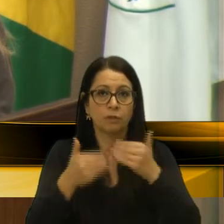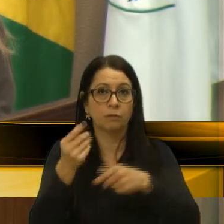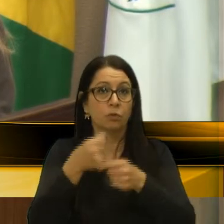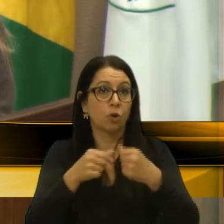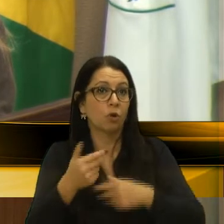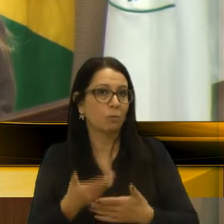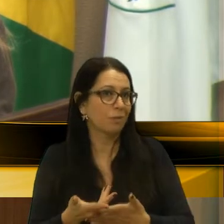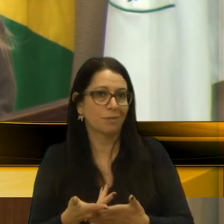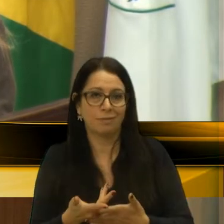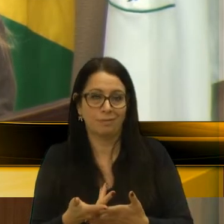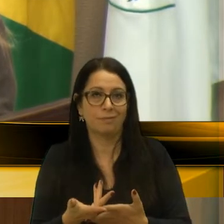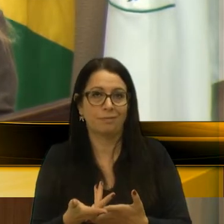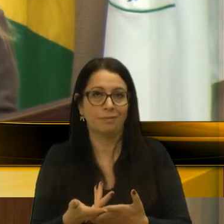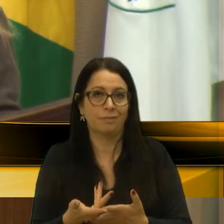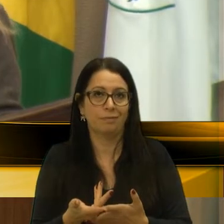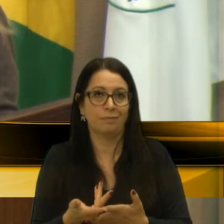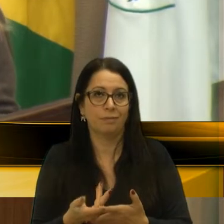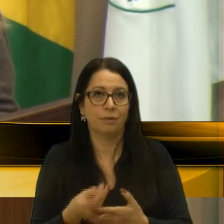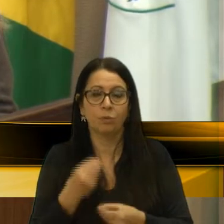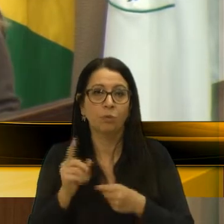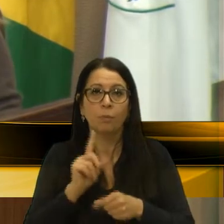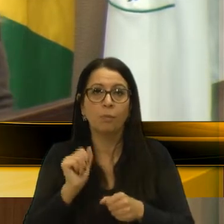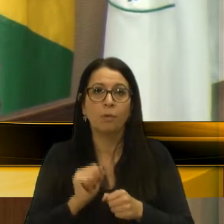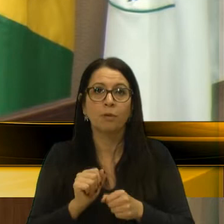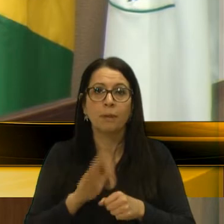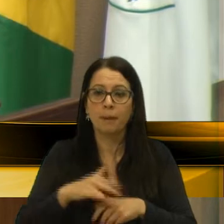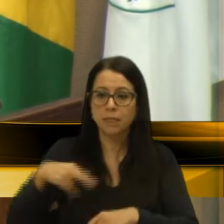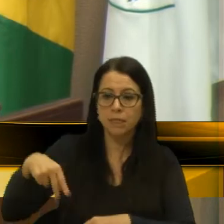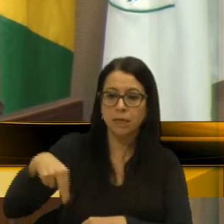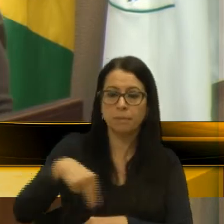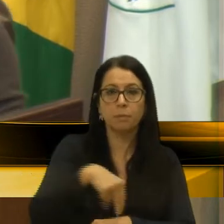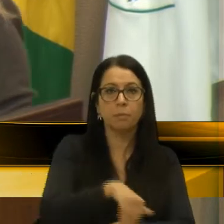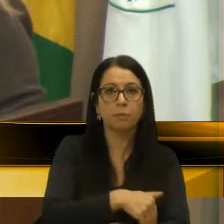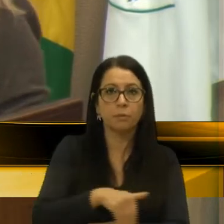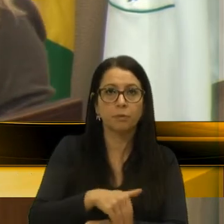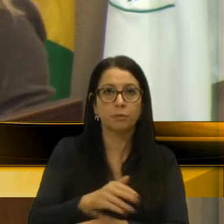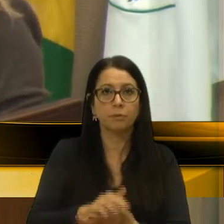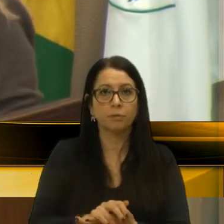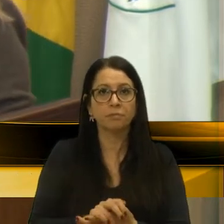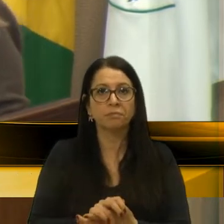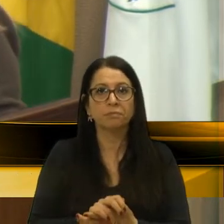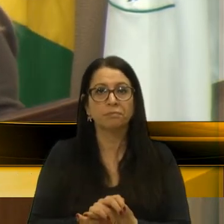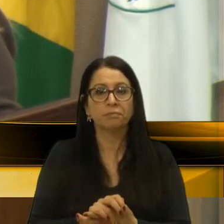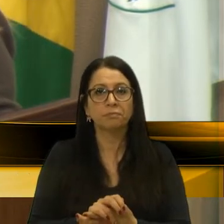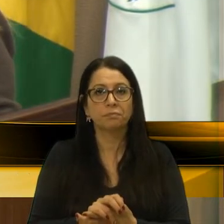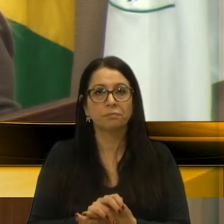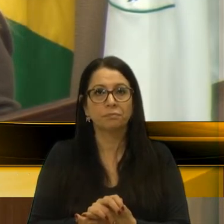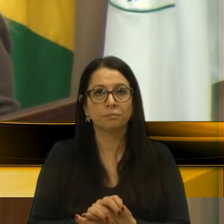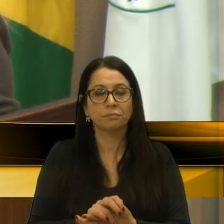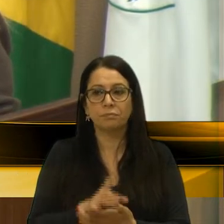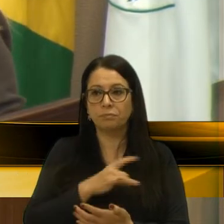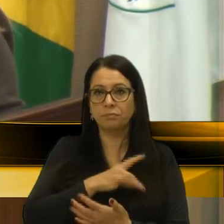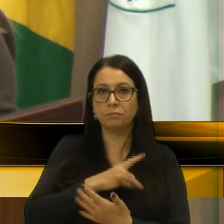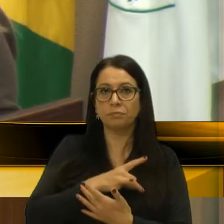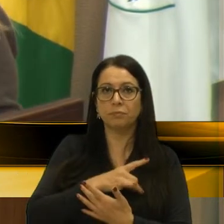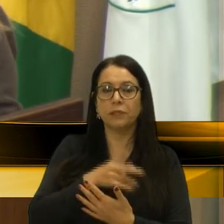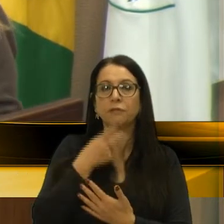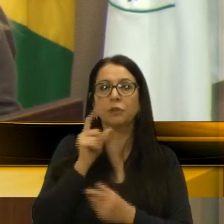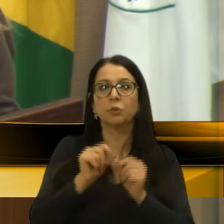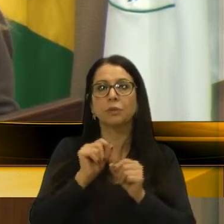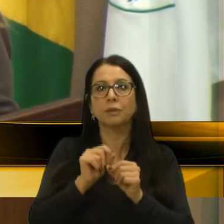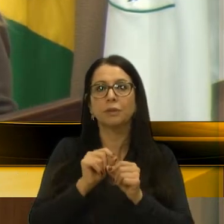econômico. Quando a gente não pode mais caminhar na rua, né, de medo, nós estamos falando